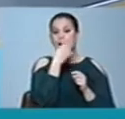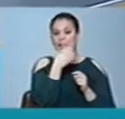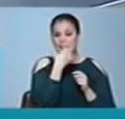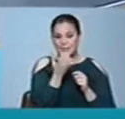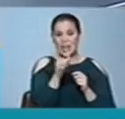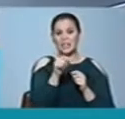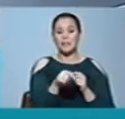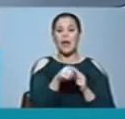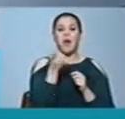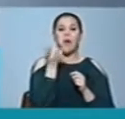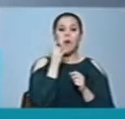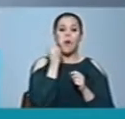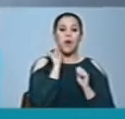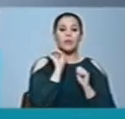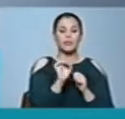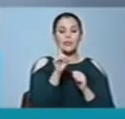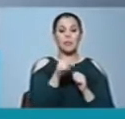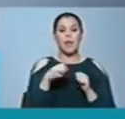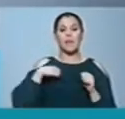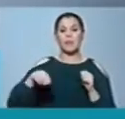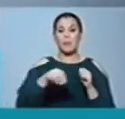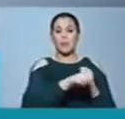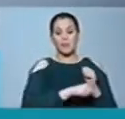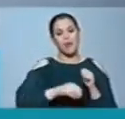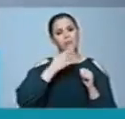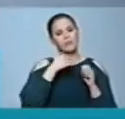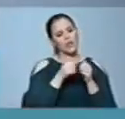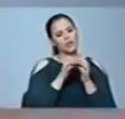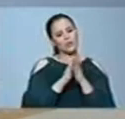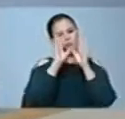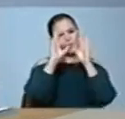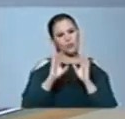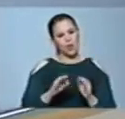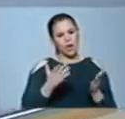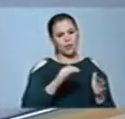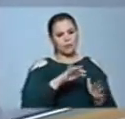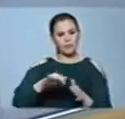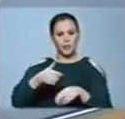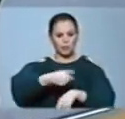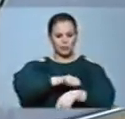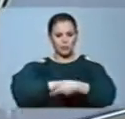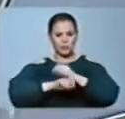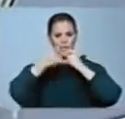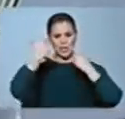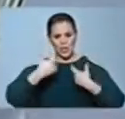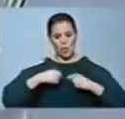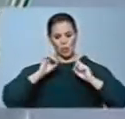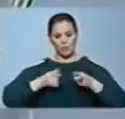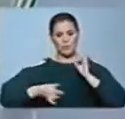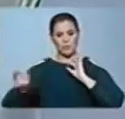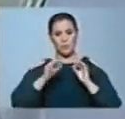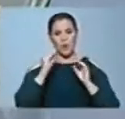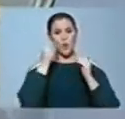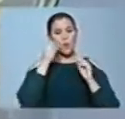canela em pó também quanto basta vamos então começar eu desafio inicial desta feita iniciaria ontem